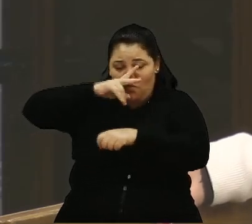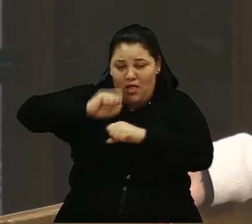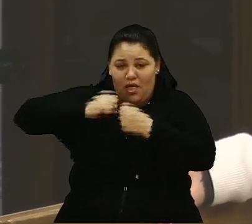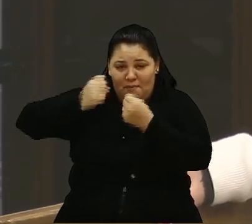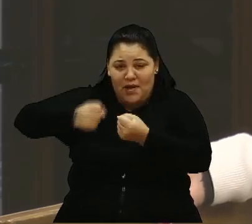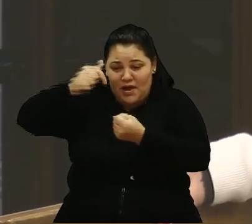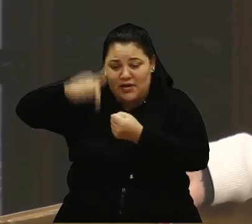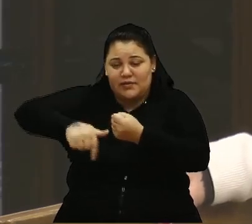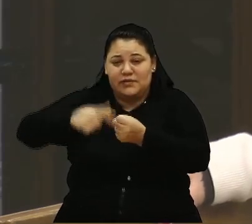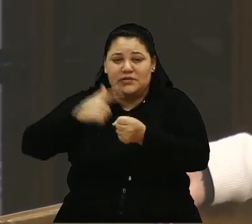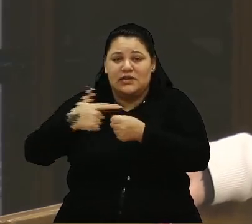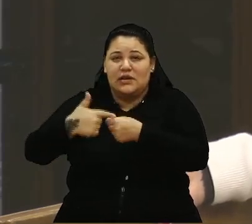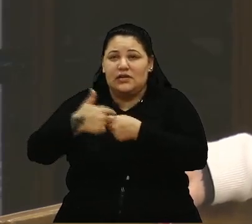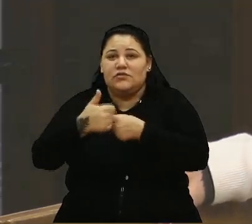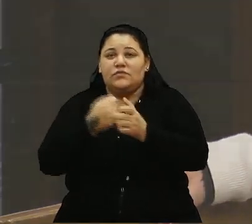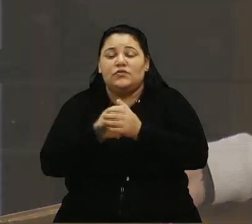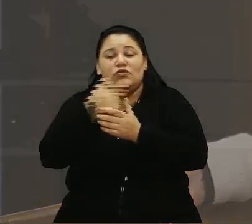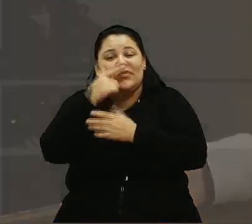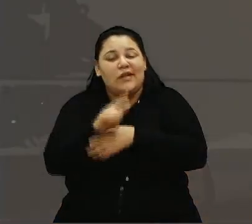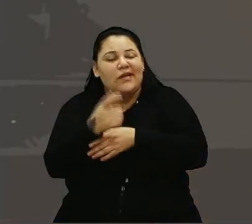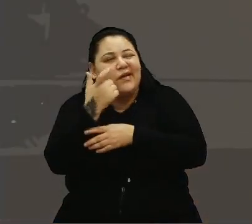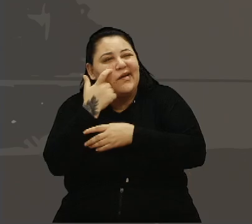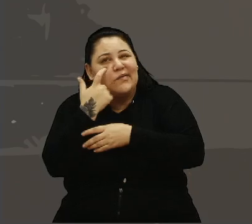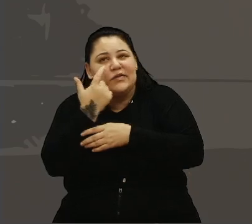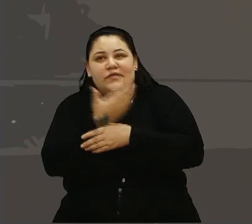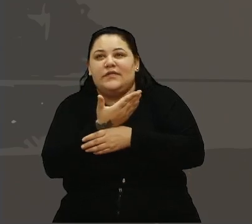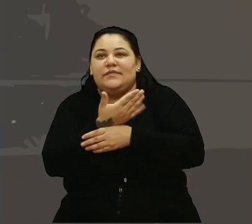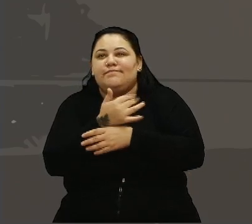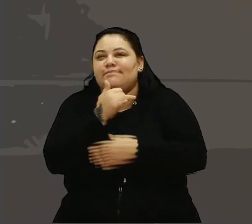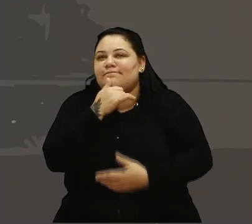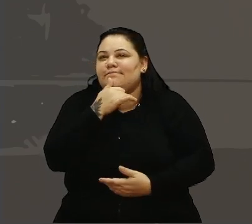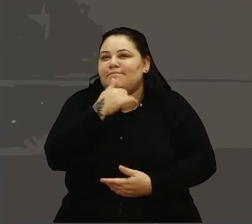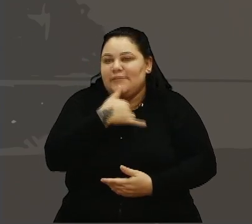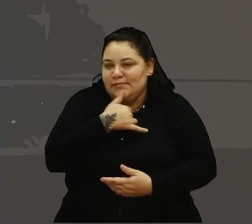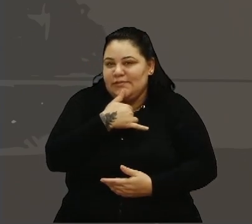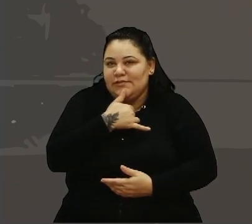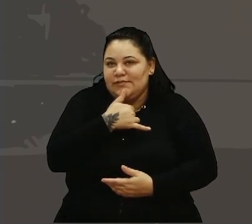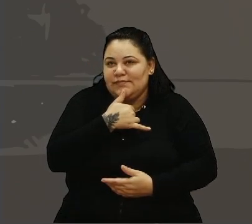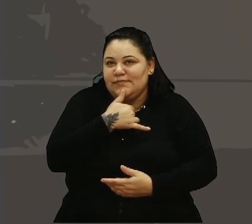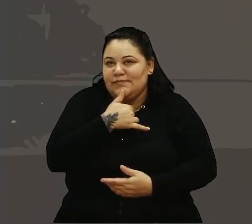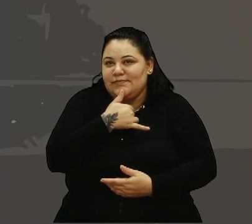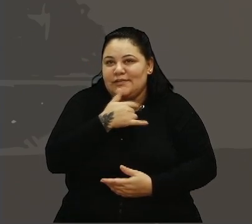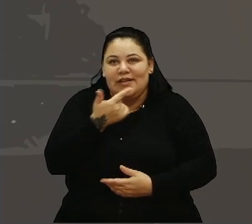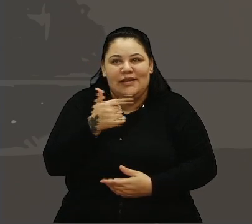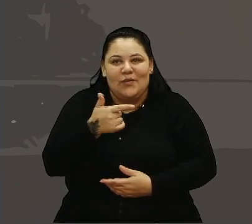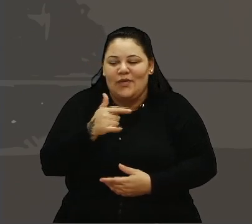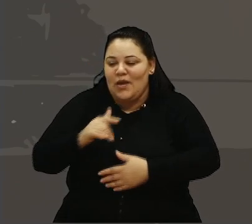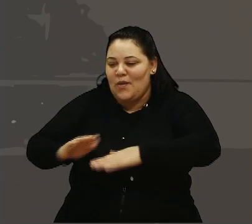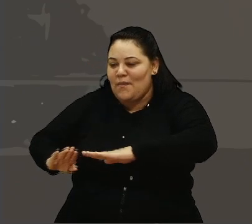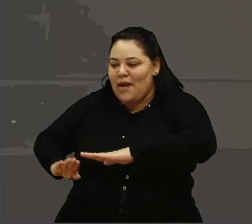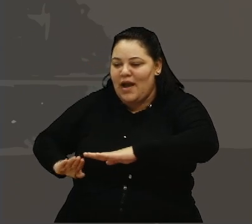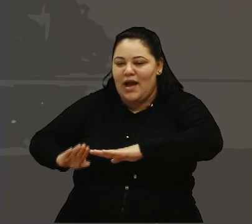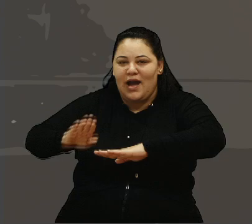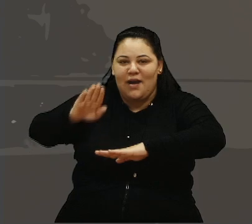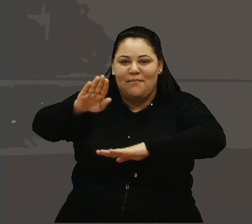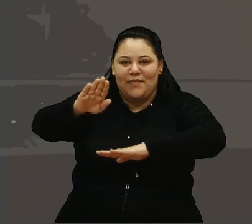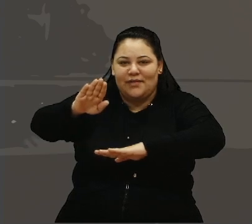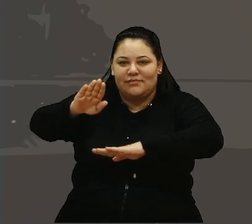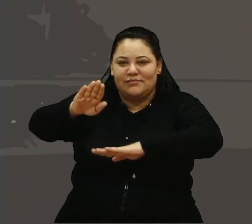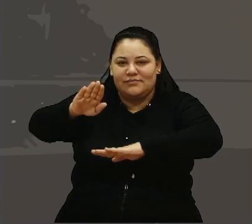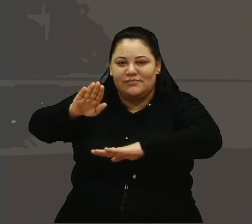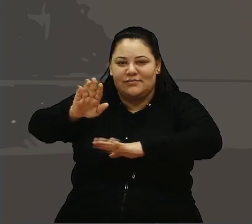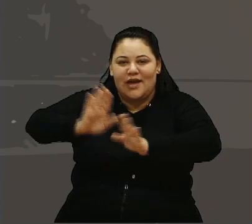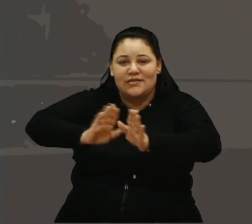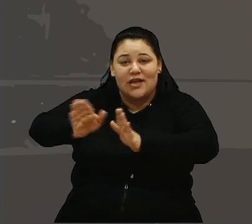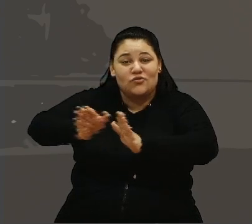gente consegue observar que, infelizmente, a gente não tem rampa de acesso na portaria principal. É